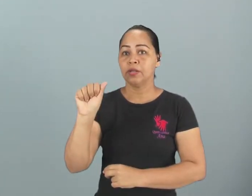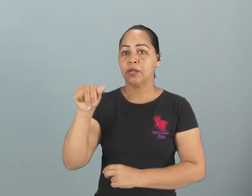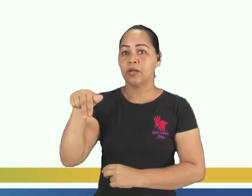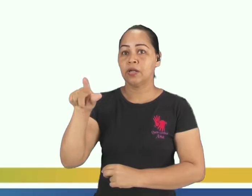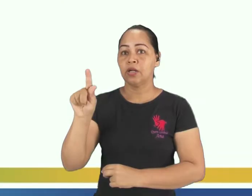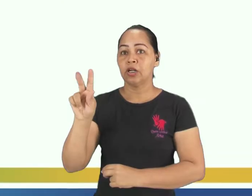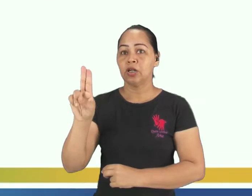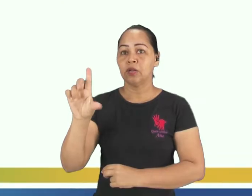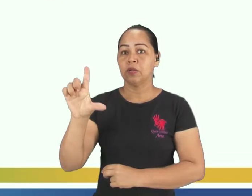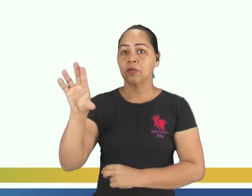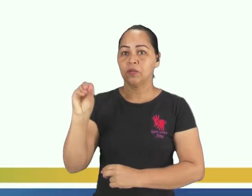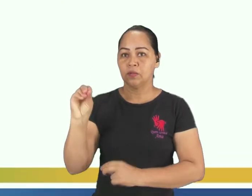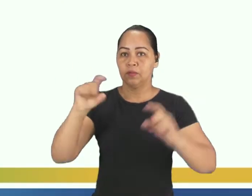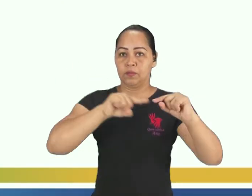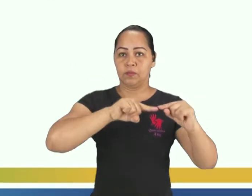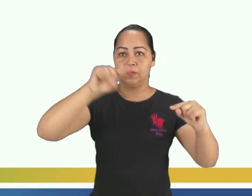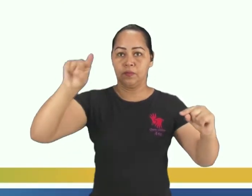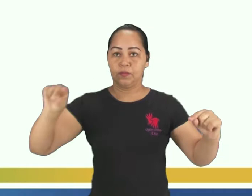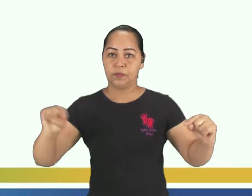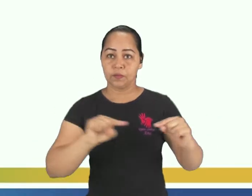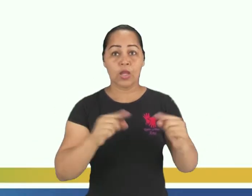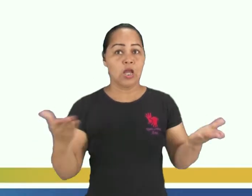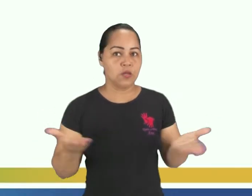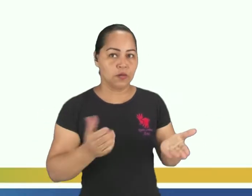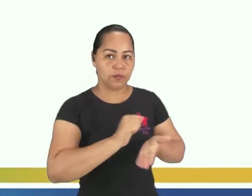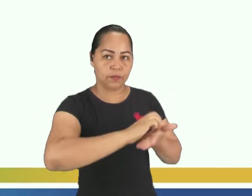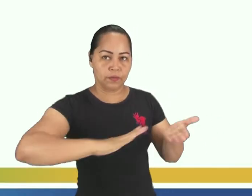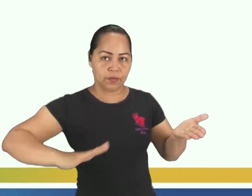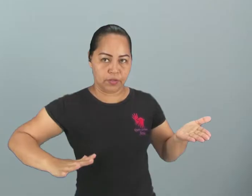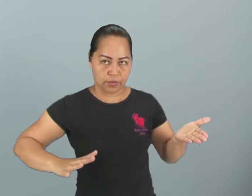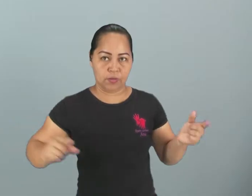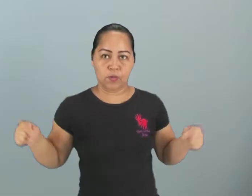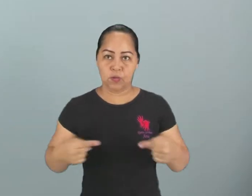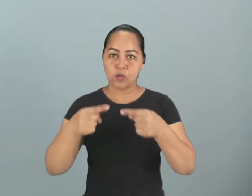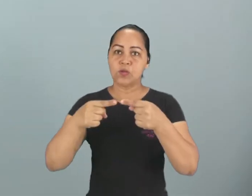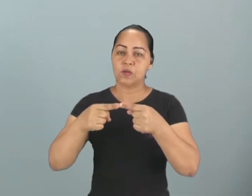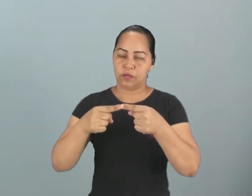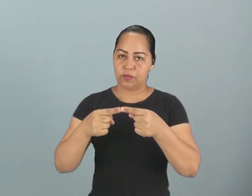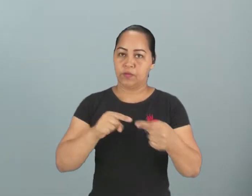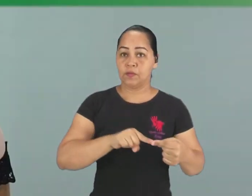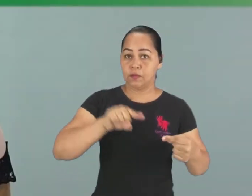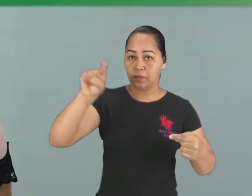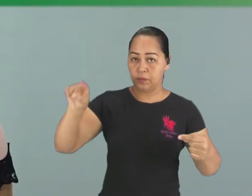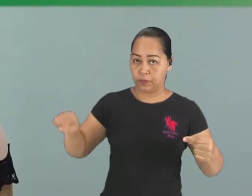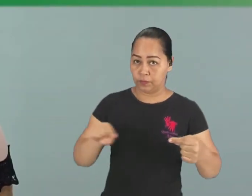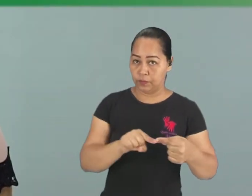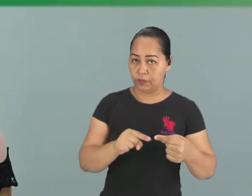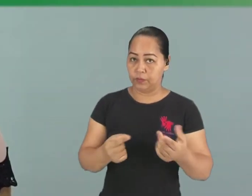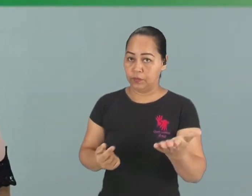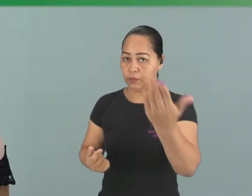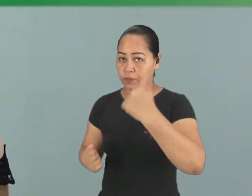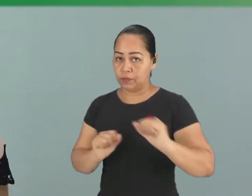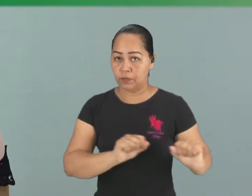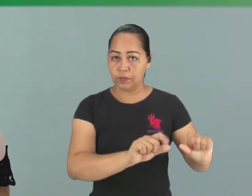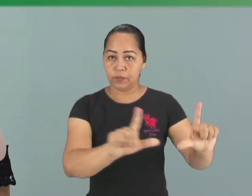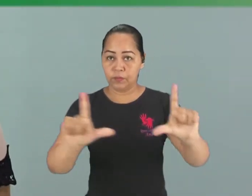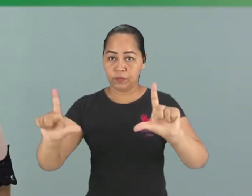vamos trabalhar exercícios com áreas de triângulos. Acompanhe comigo no slide.